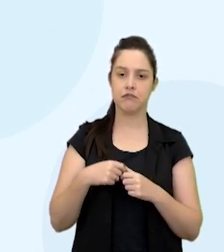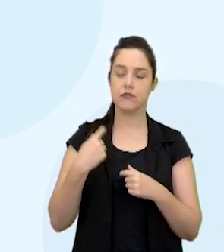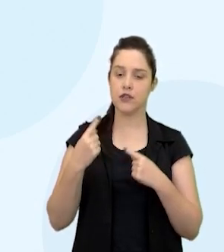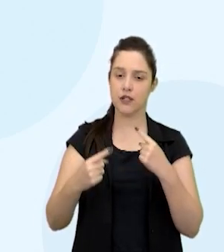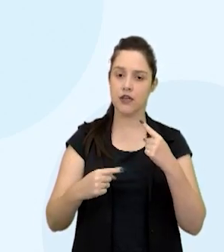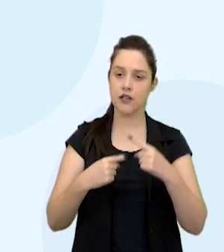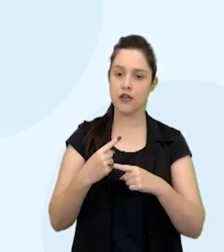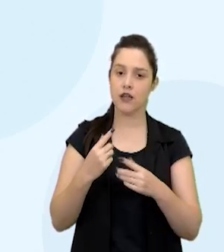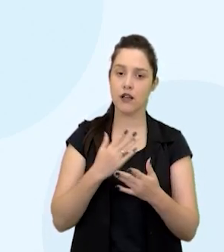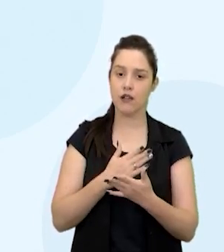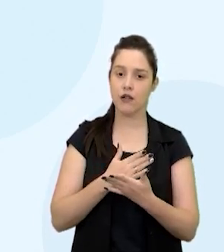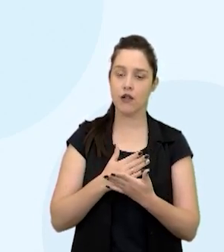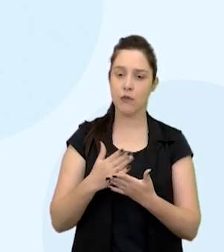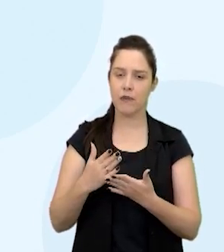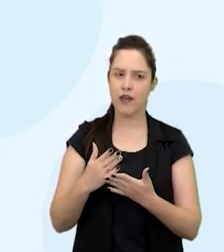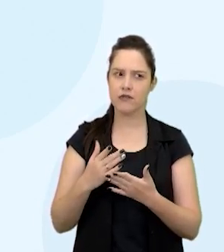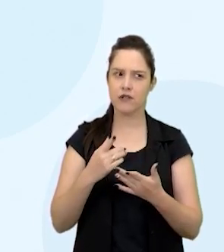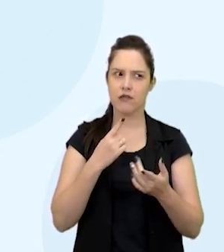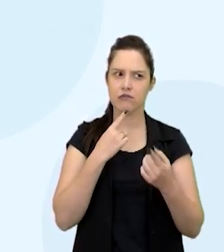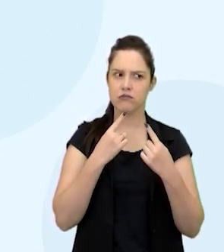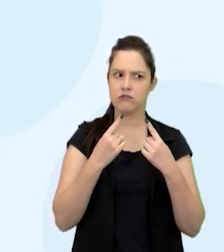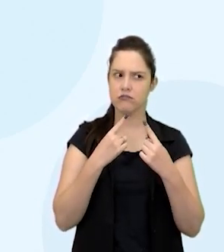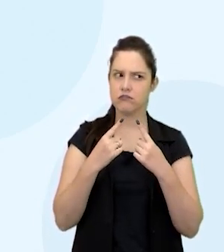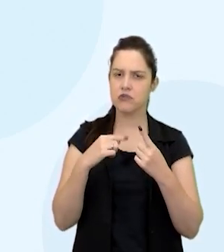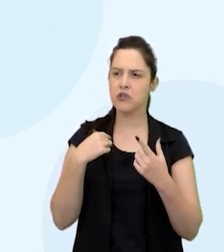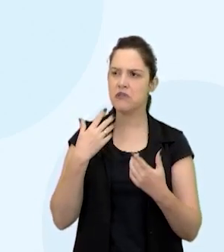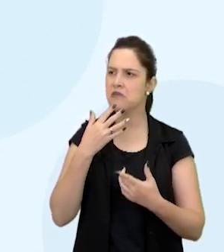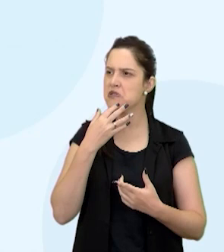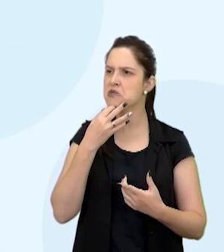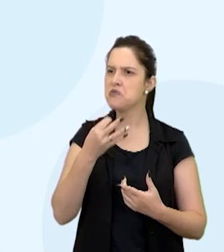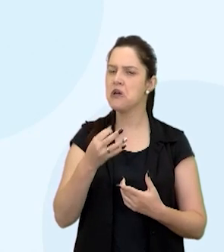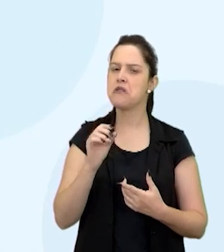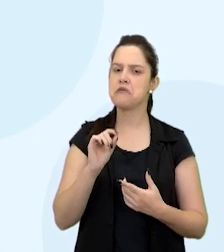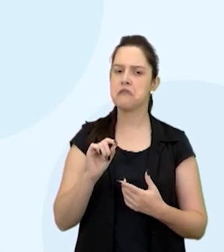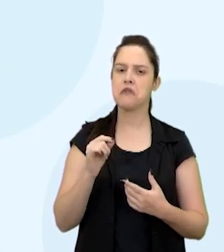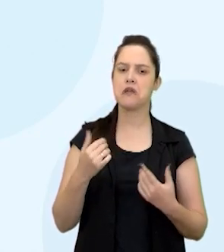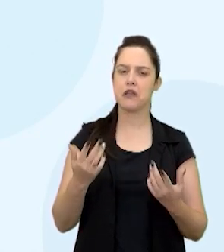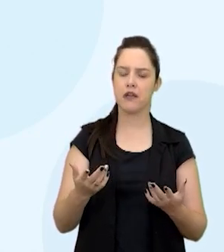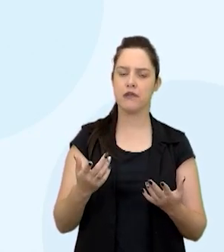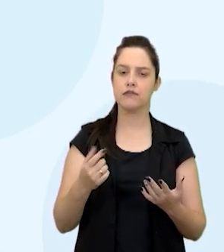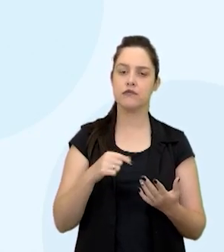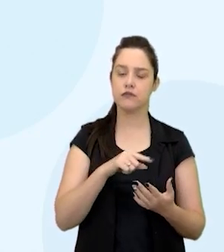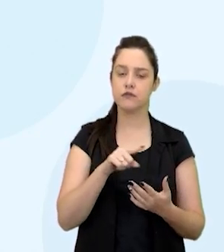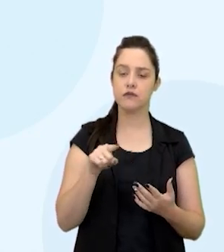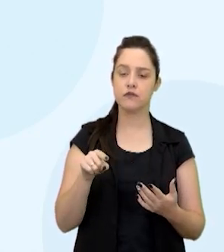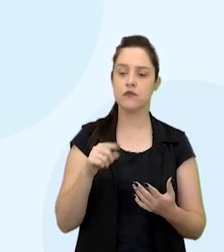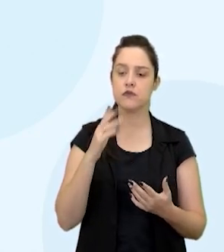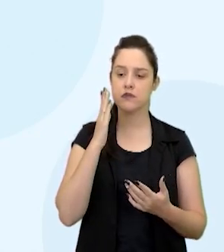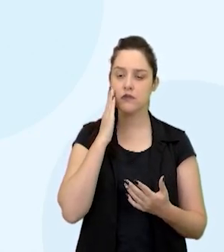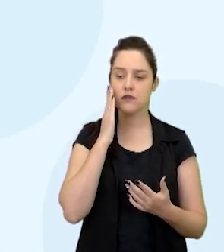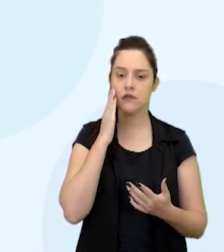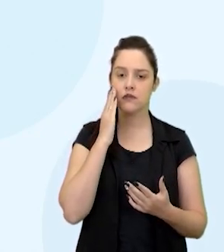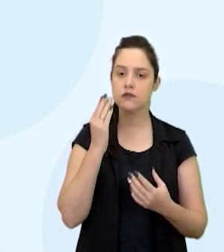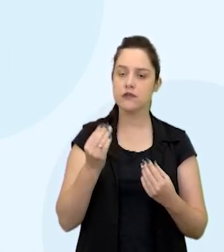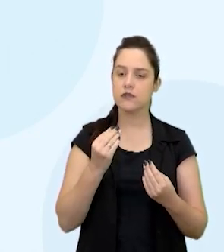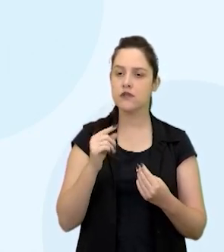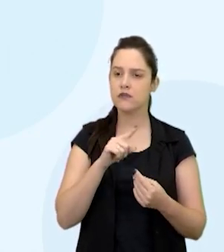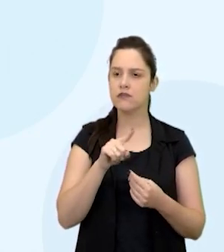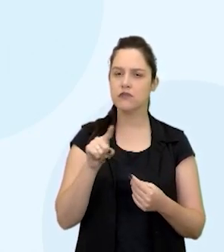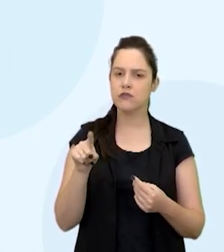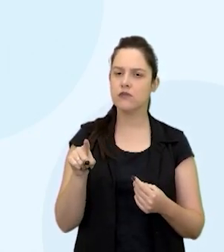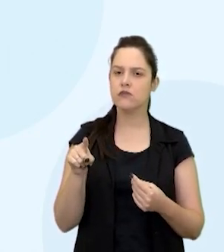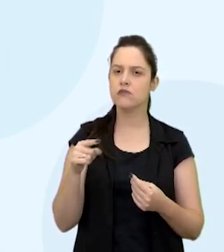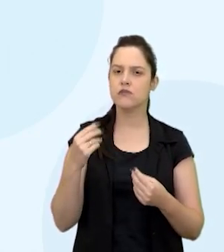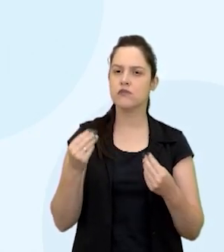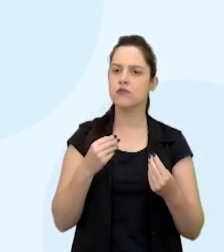você começa a se questionar. O que você enxerga? Pro Mauro, por exemplo, você sabe que é o Van Gogh, mas o que você enxerga?